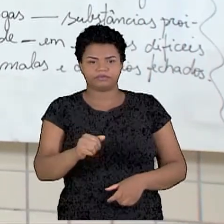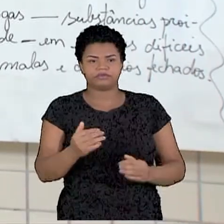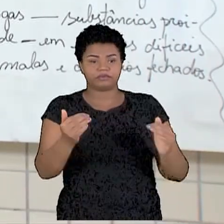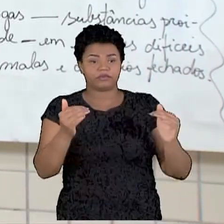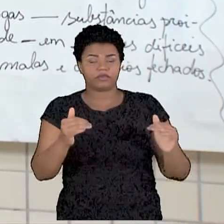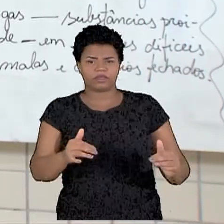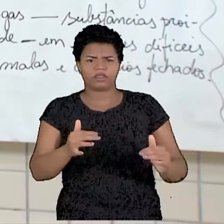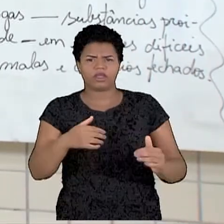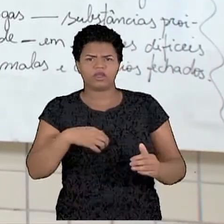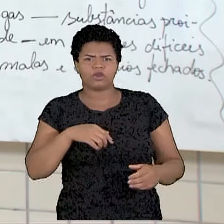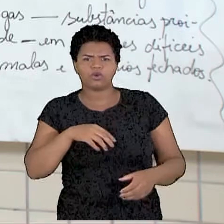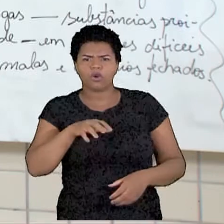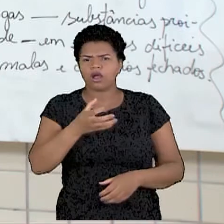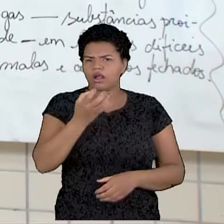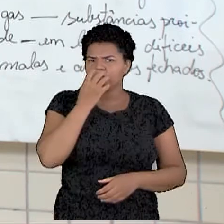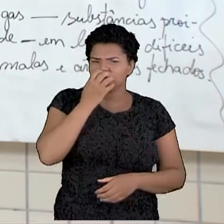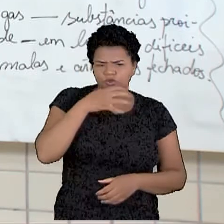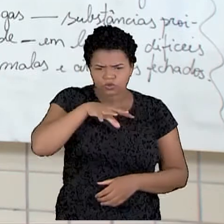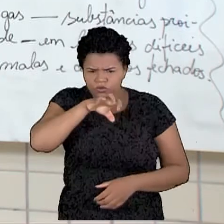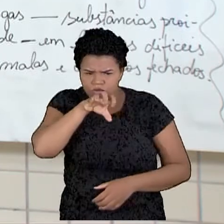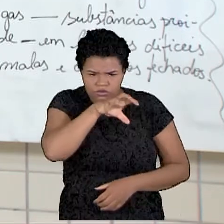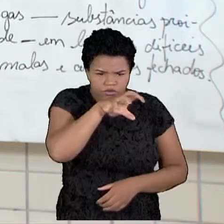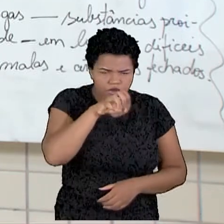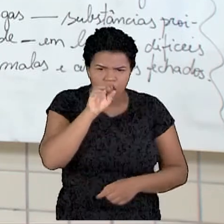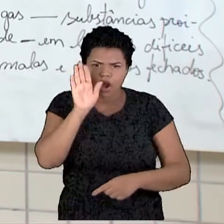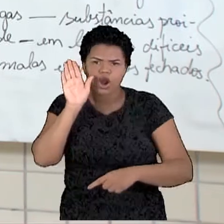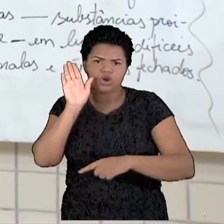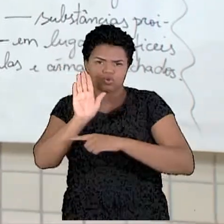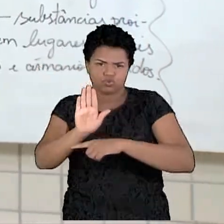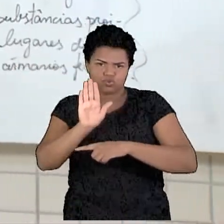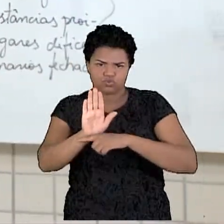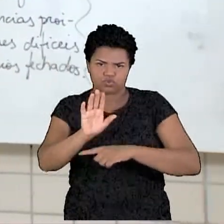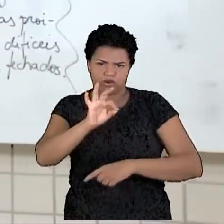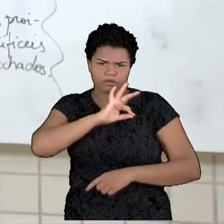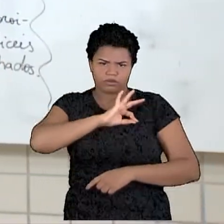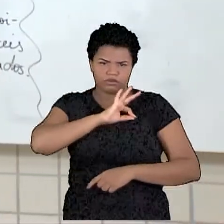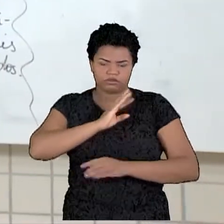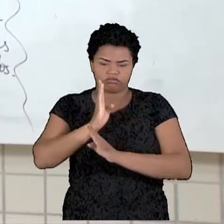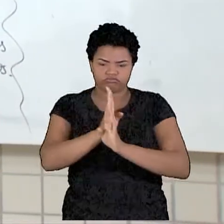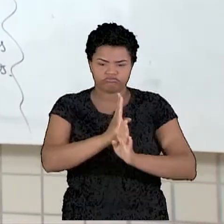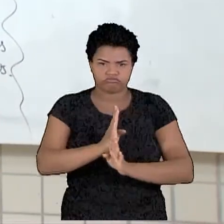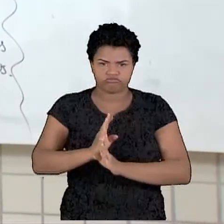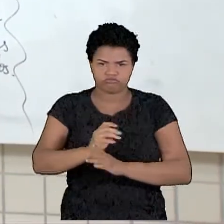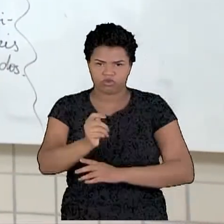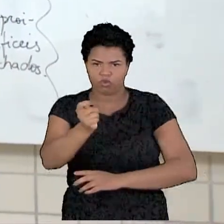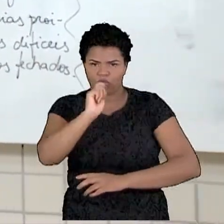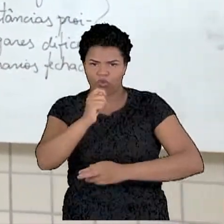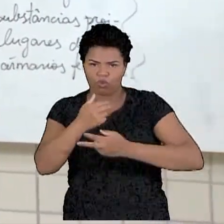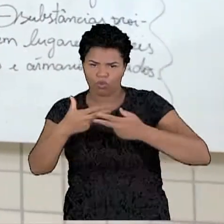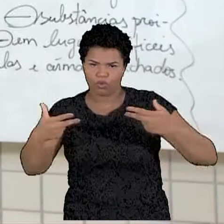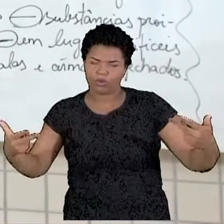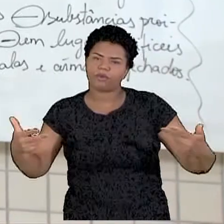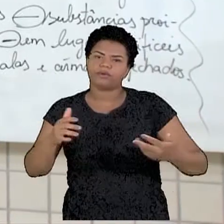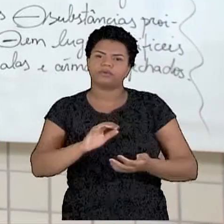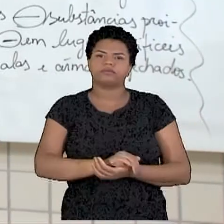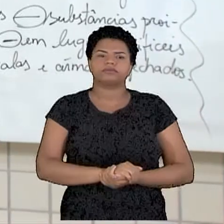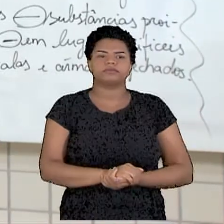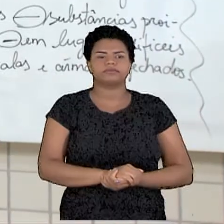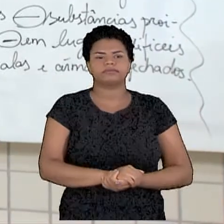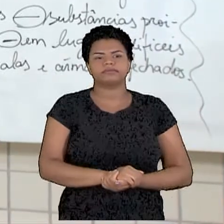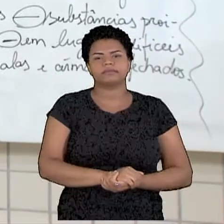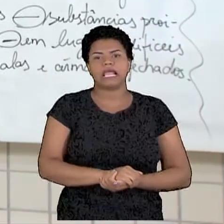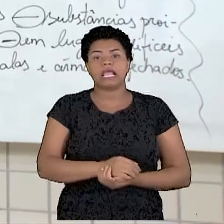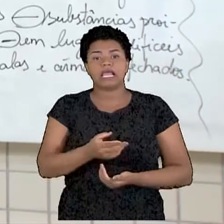exemplo, são treinados e ajudam policiais a identificar drogas. Por que eu usei esse travessão aqui?